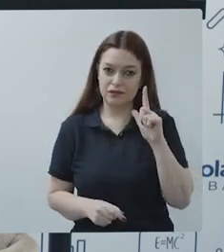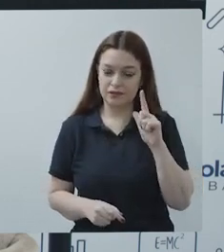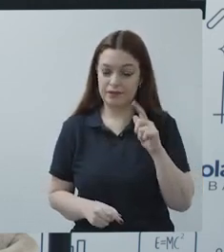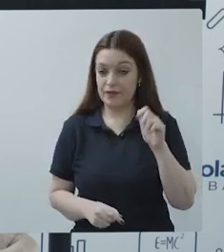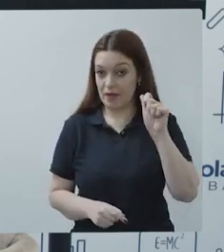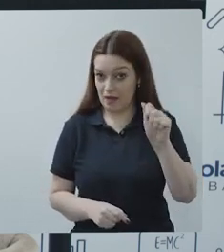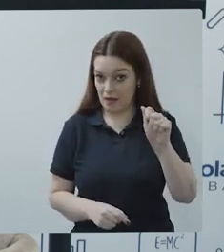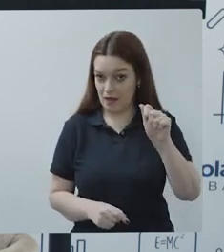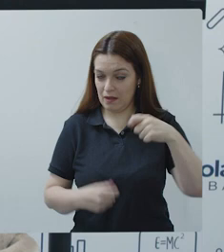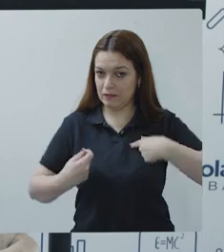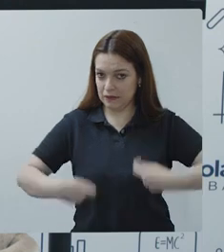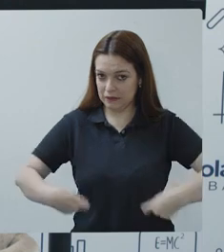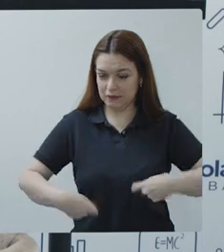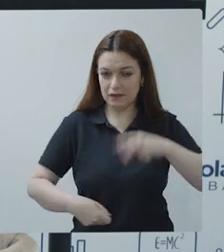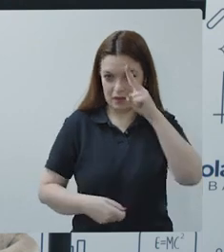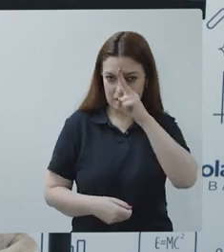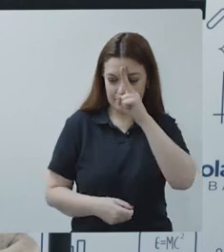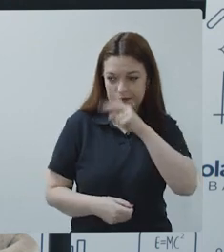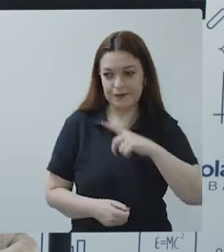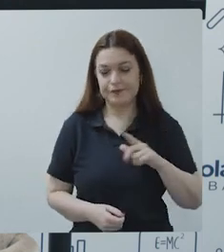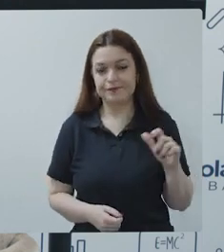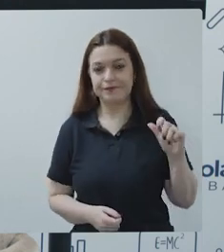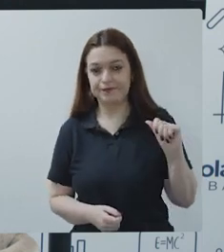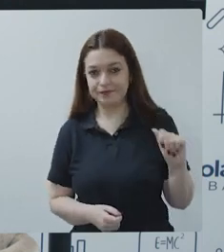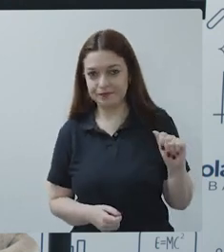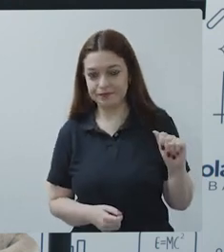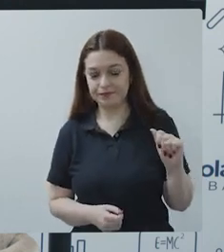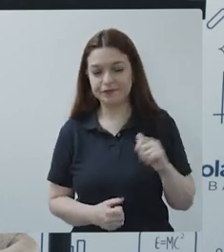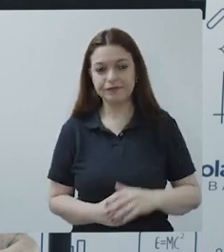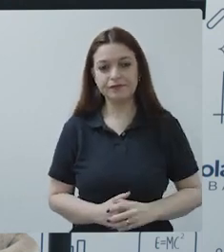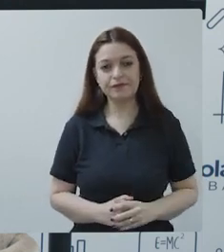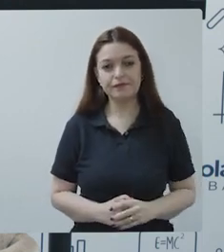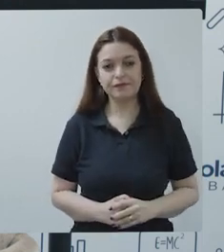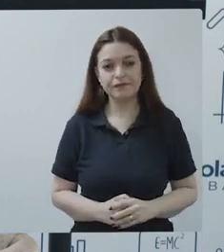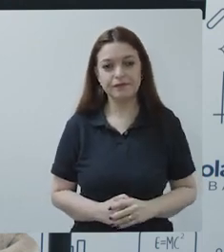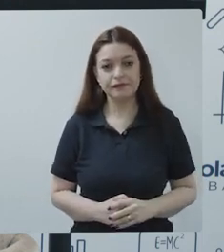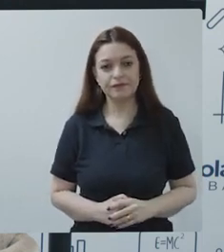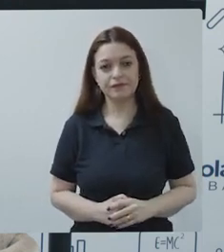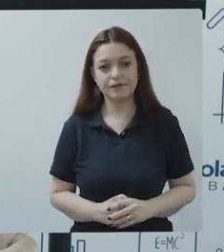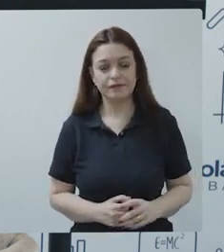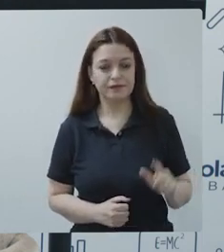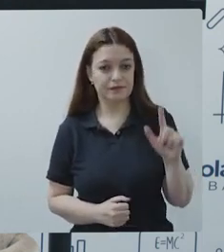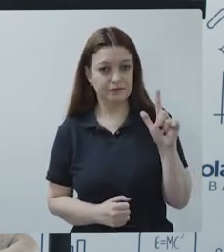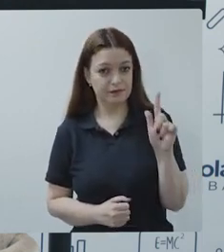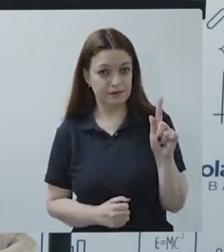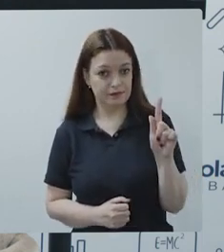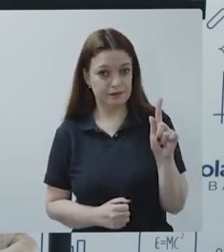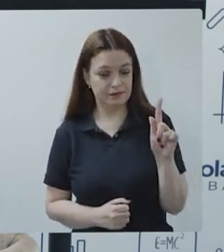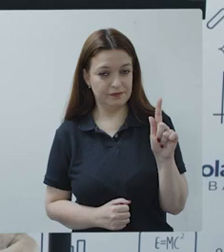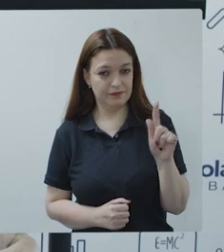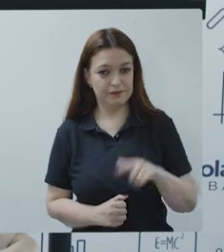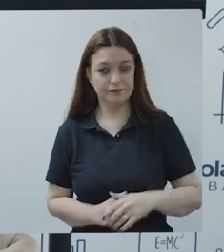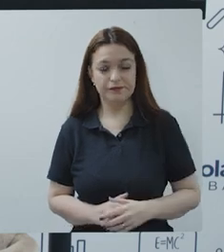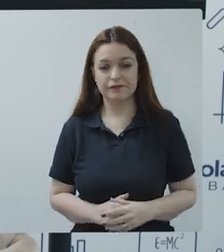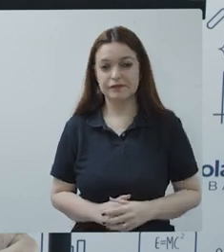A. Vou colocar aqui, ó. Letra A. Letra G.